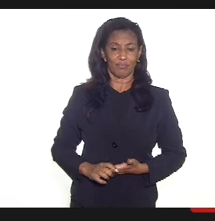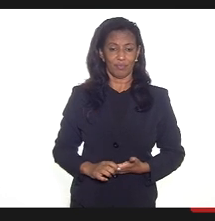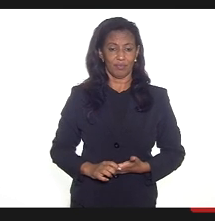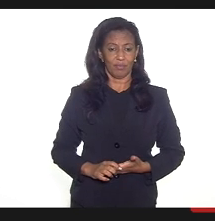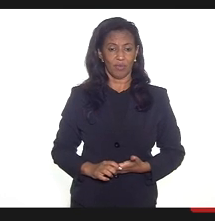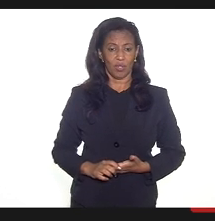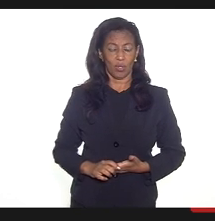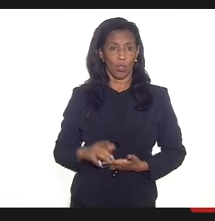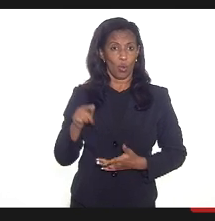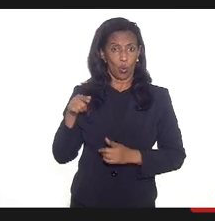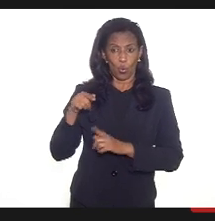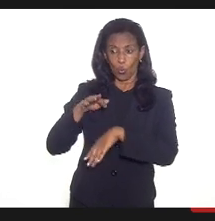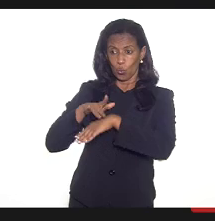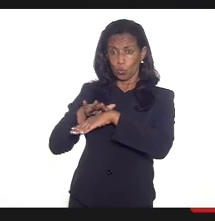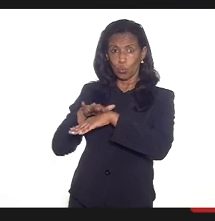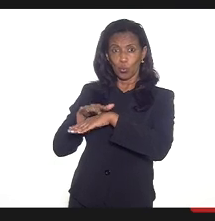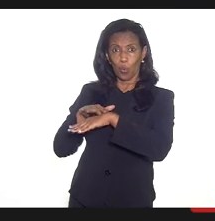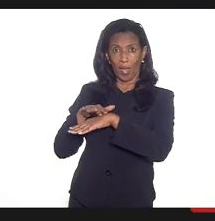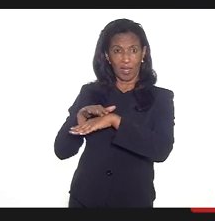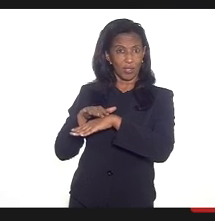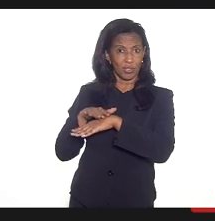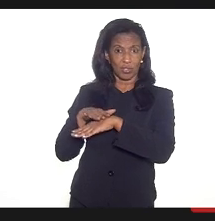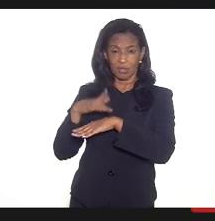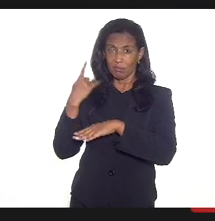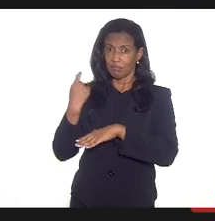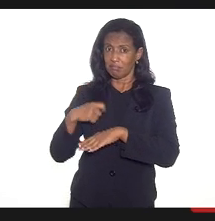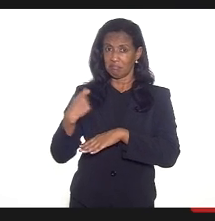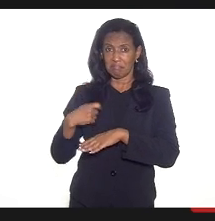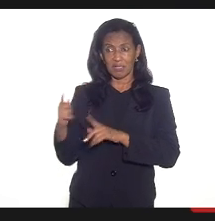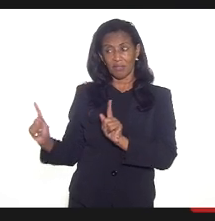o paciente tem que ficar com